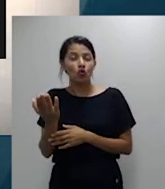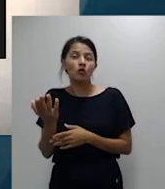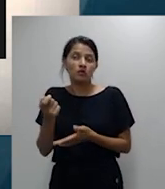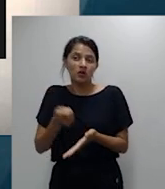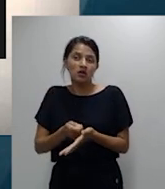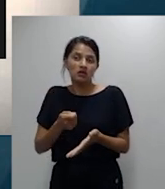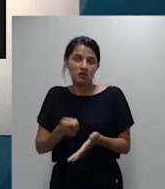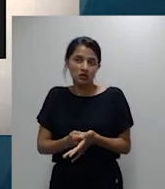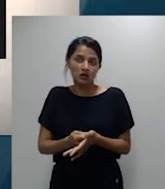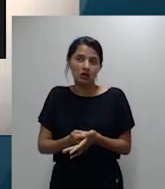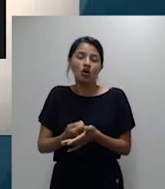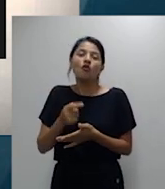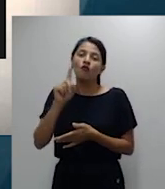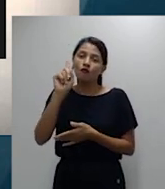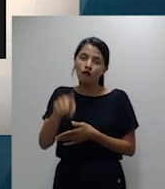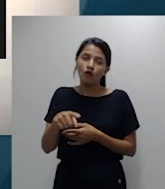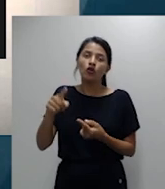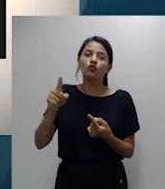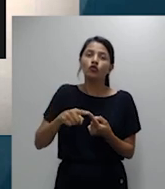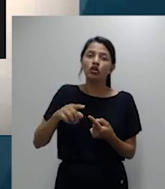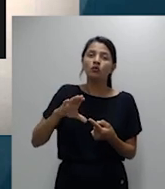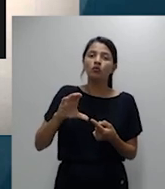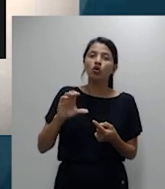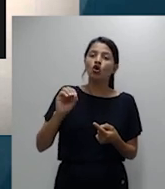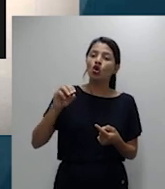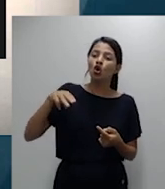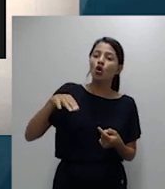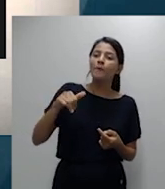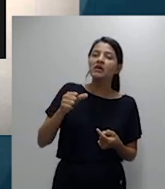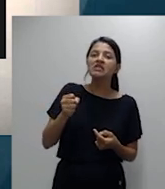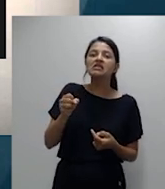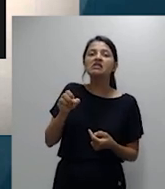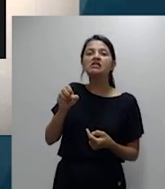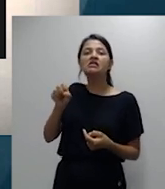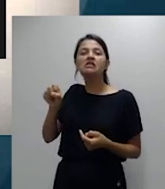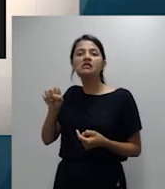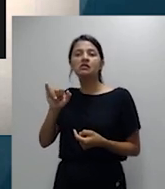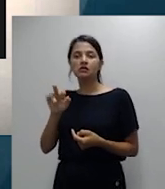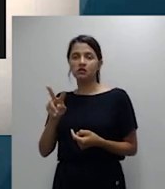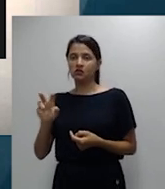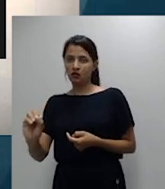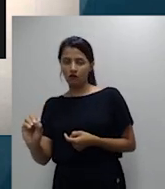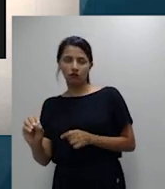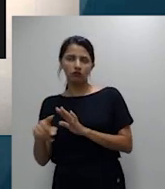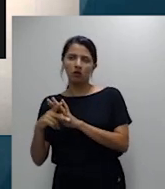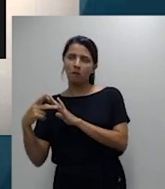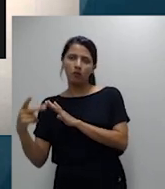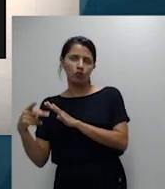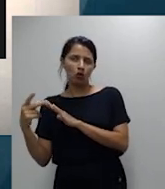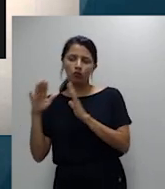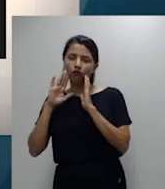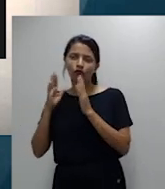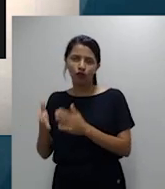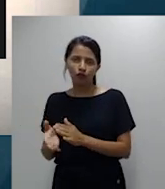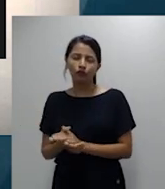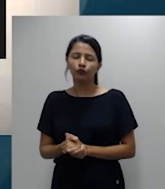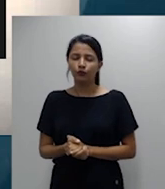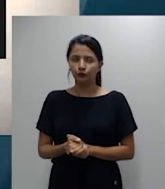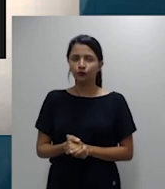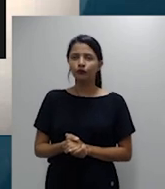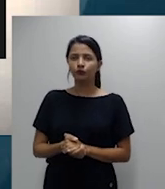ato omissivo de natureza concreta esgotou nele mesmo ah ah